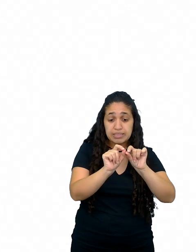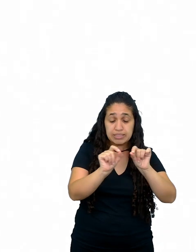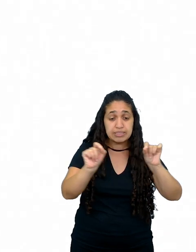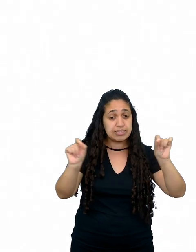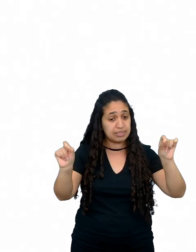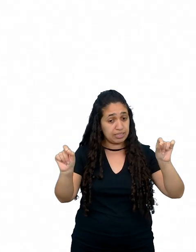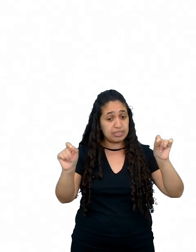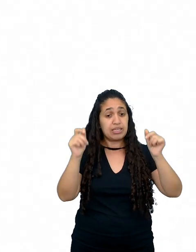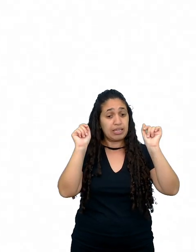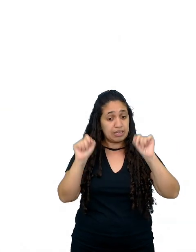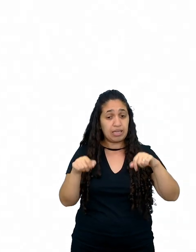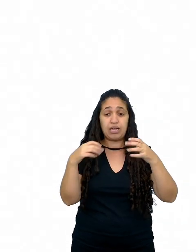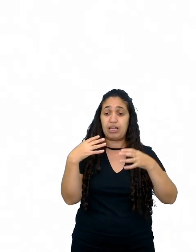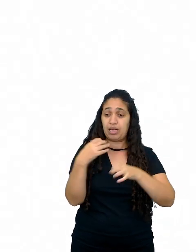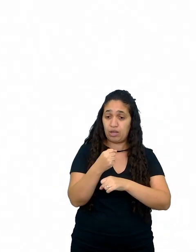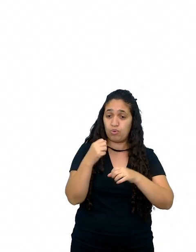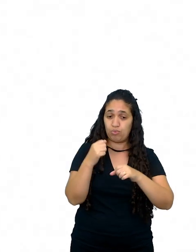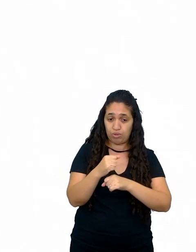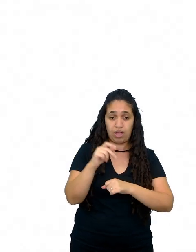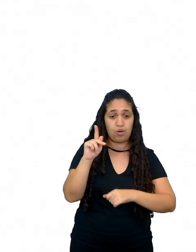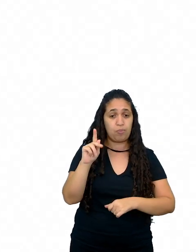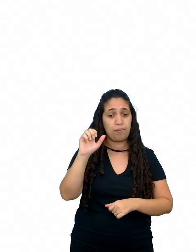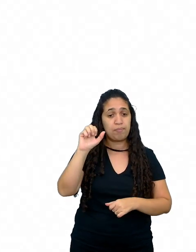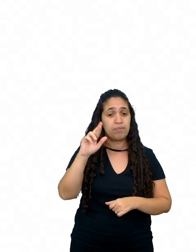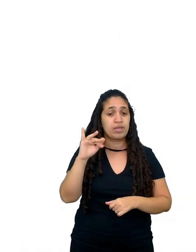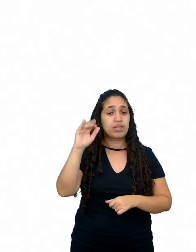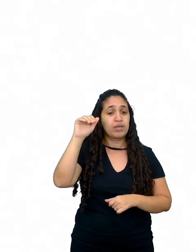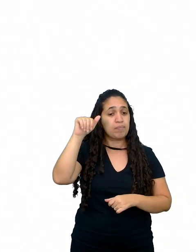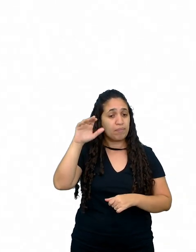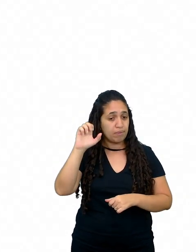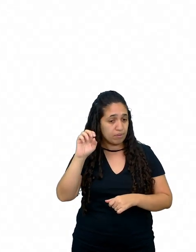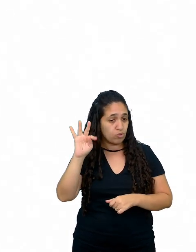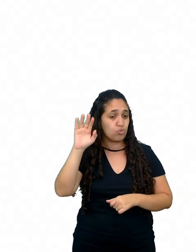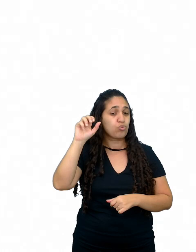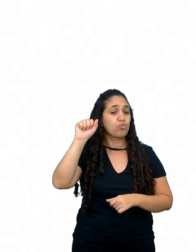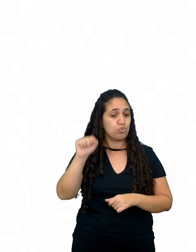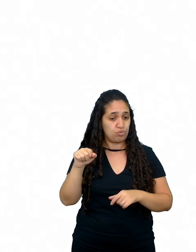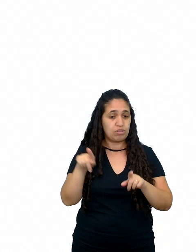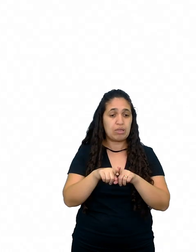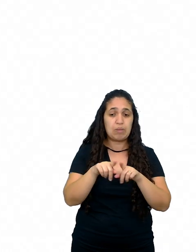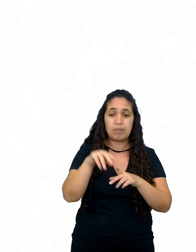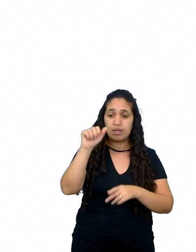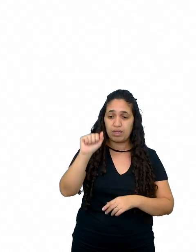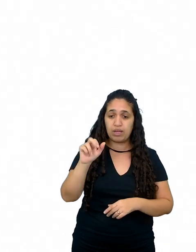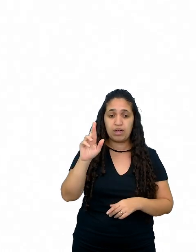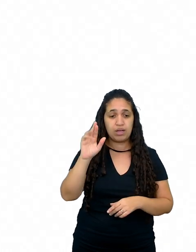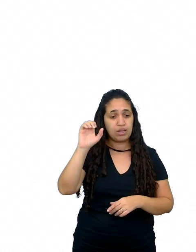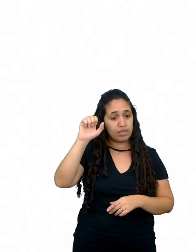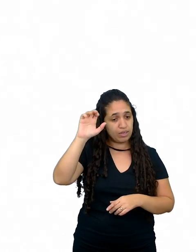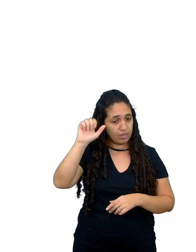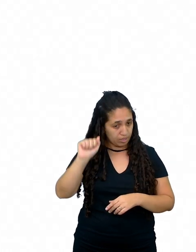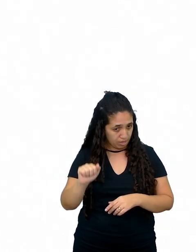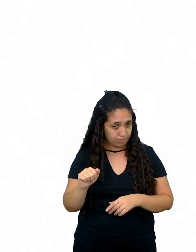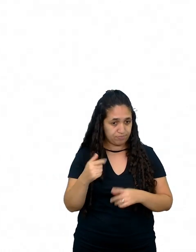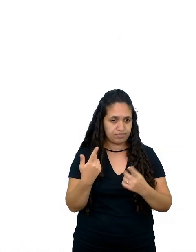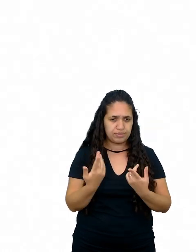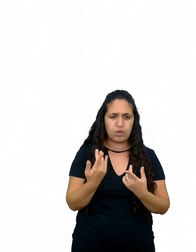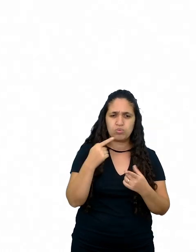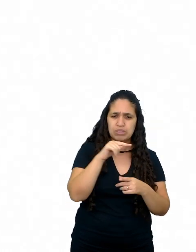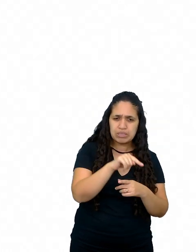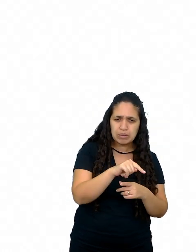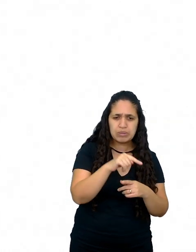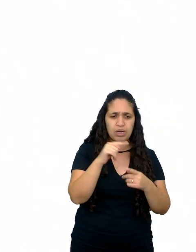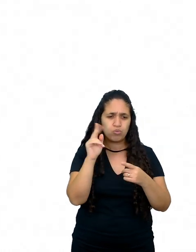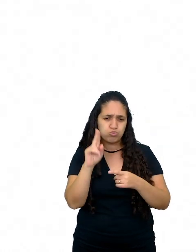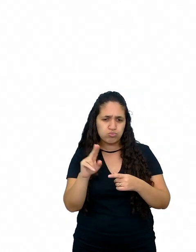é que eu calculo perímetro e área, tá? Então, são os processos cognitivos. Determinar, utilizar